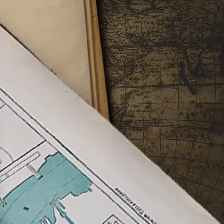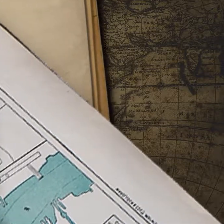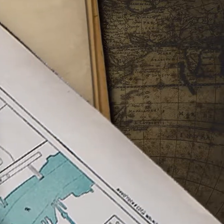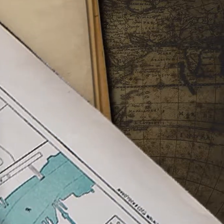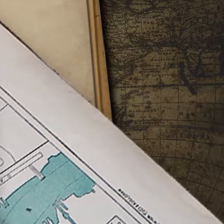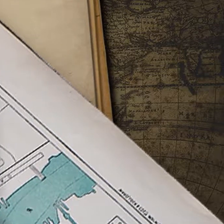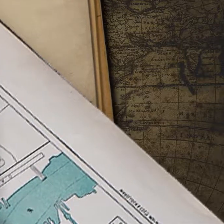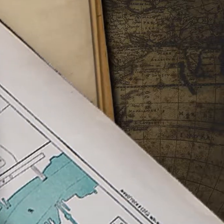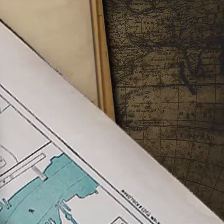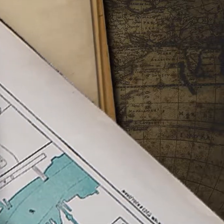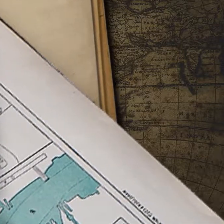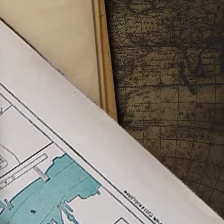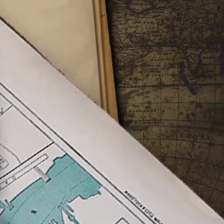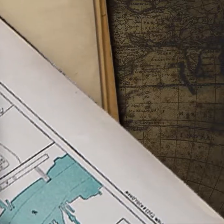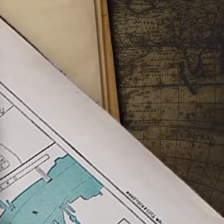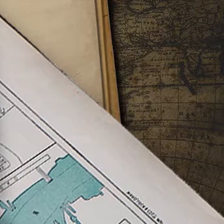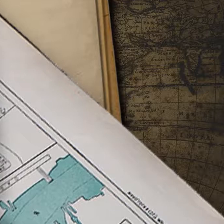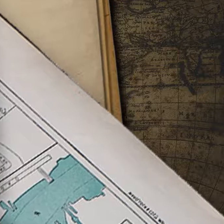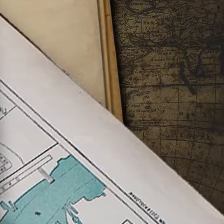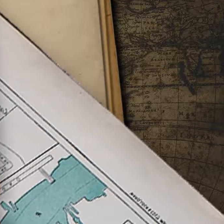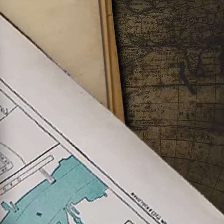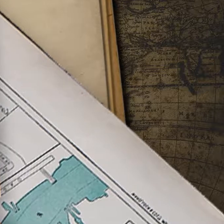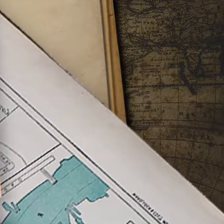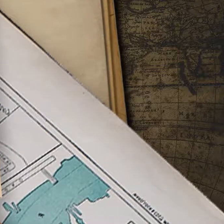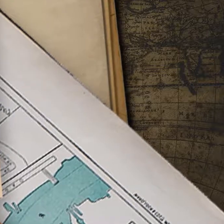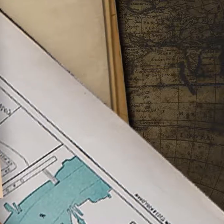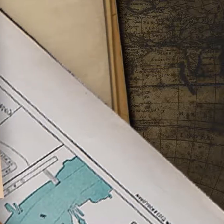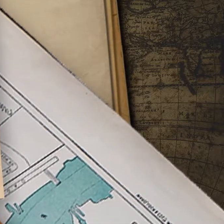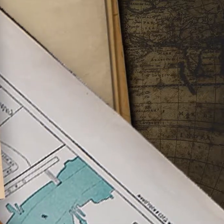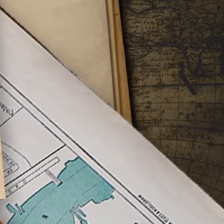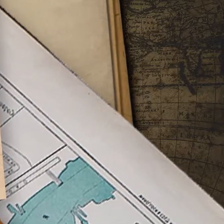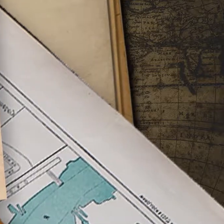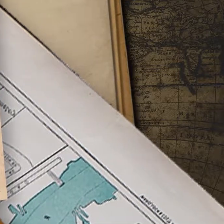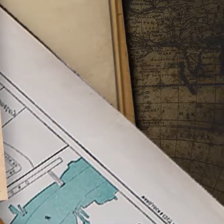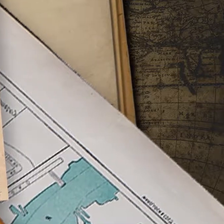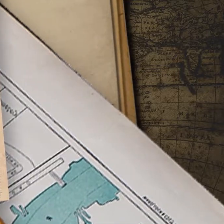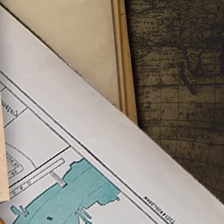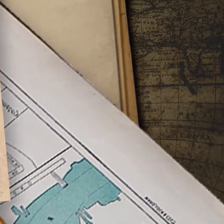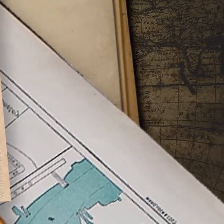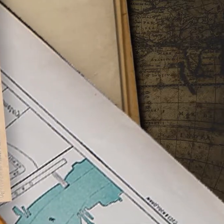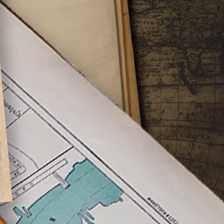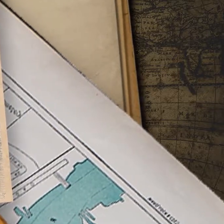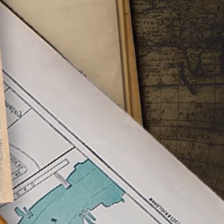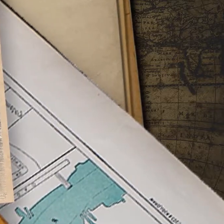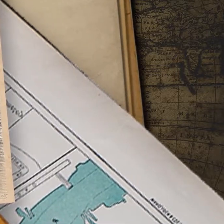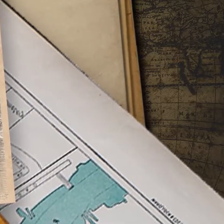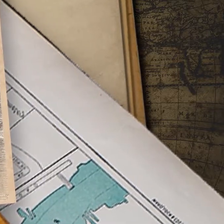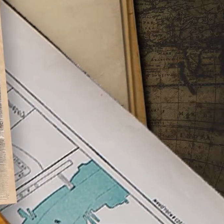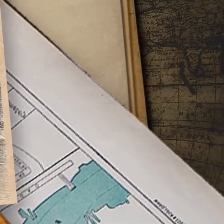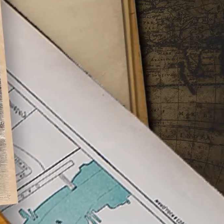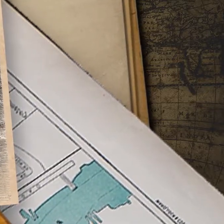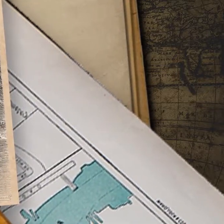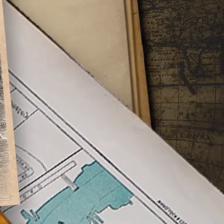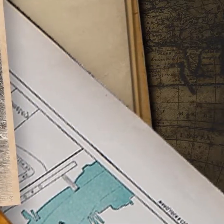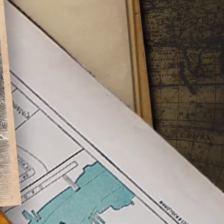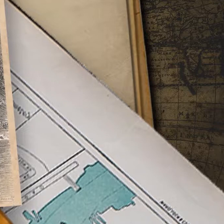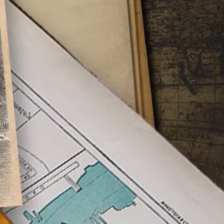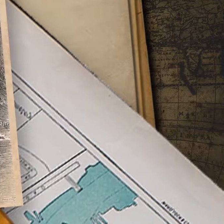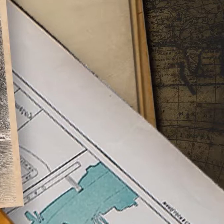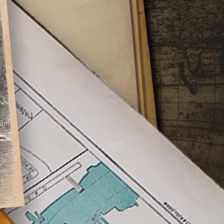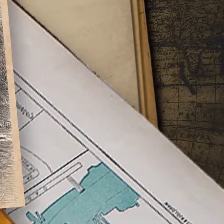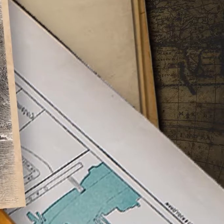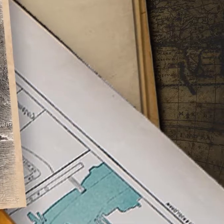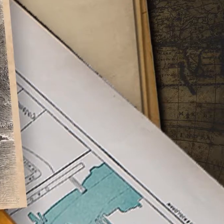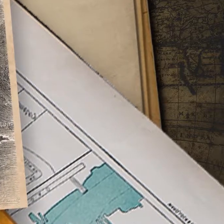Uma com uma vela aberta e a outra é um barco a remo com alguns homens dentro. Ao fundo, vemos as altas montanhas e